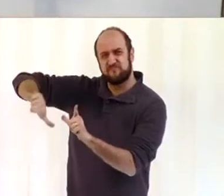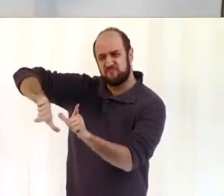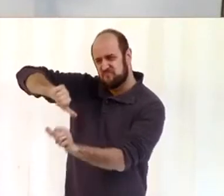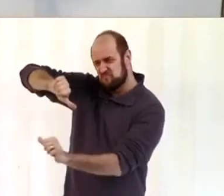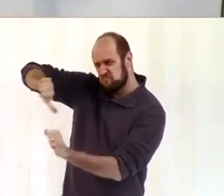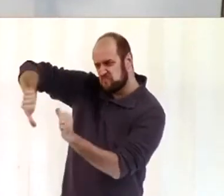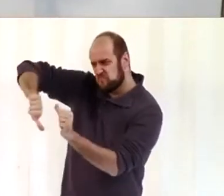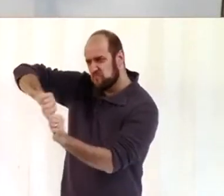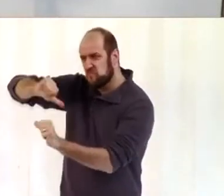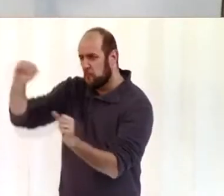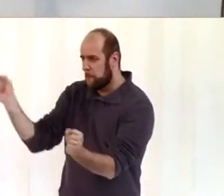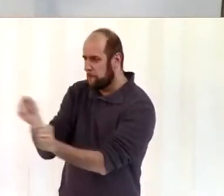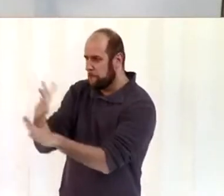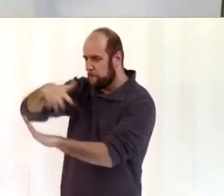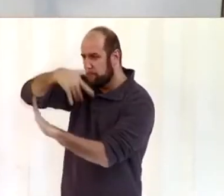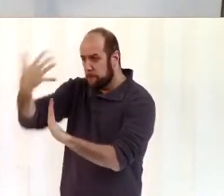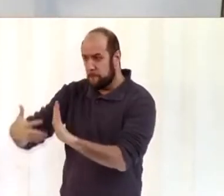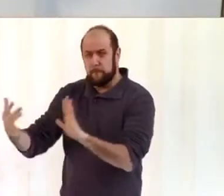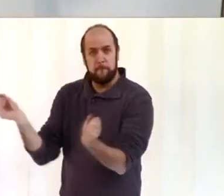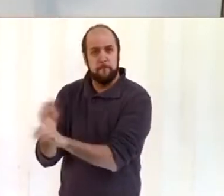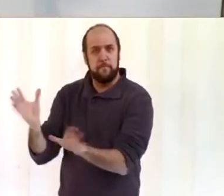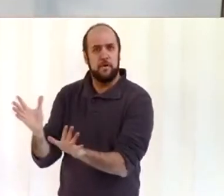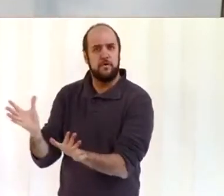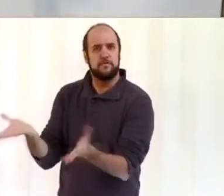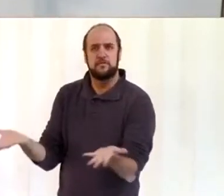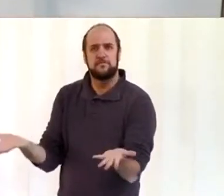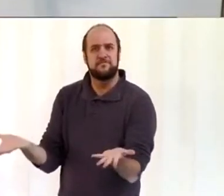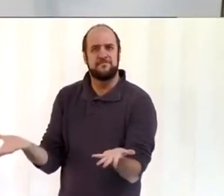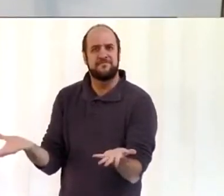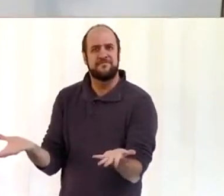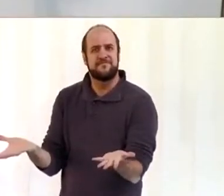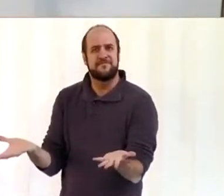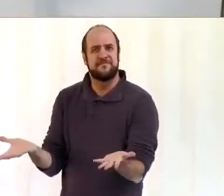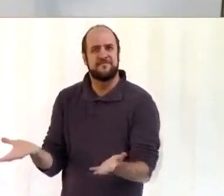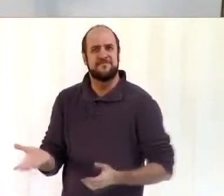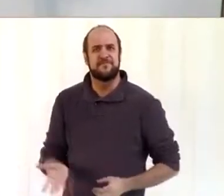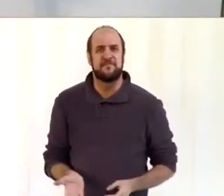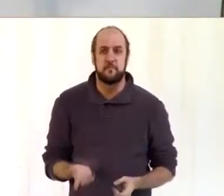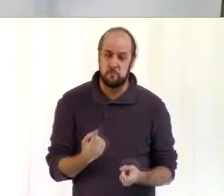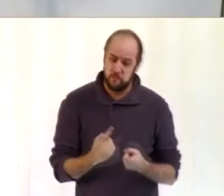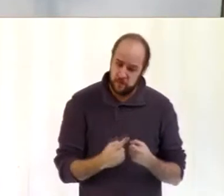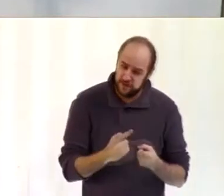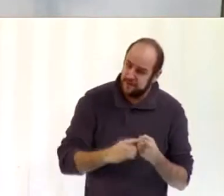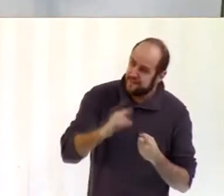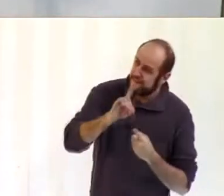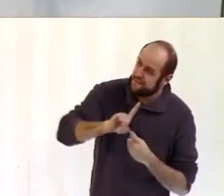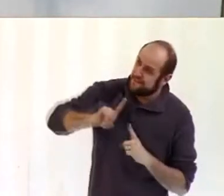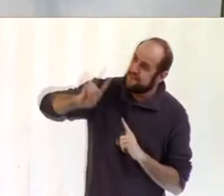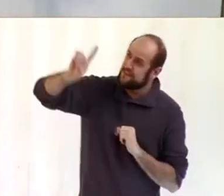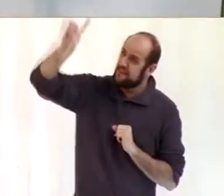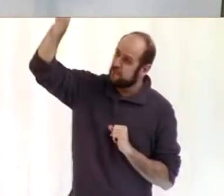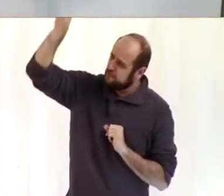o machado flutuando quando há uma intervenção divina.